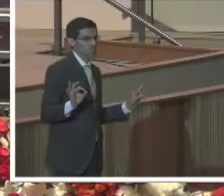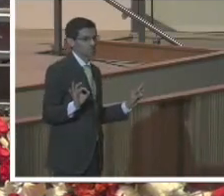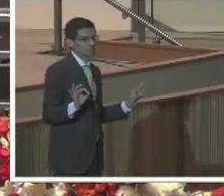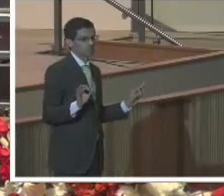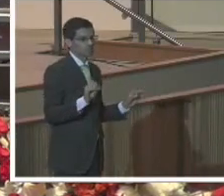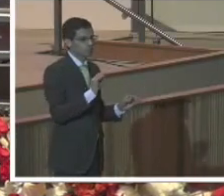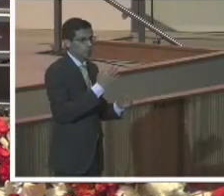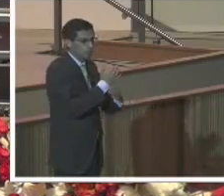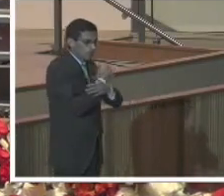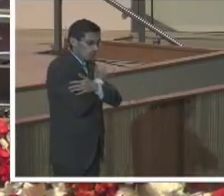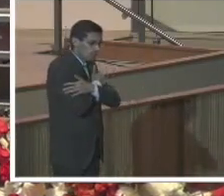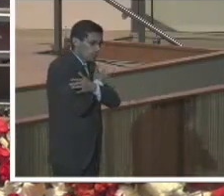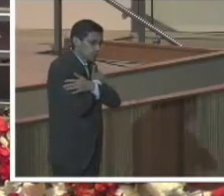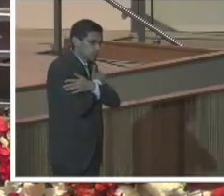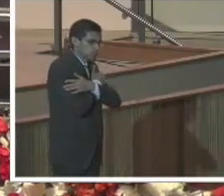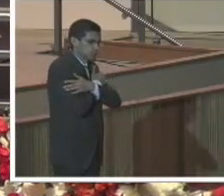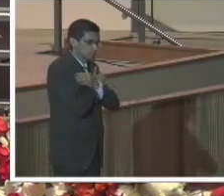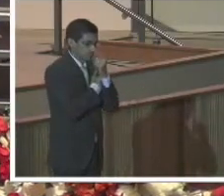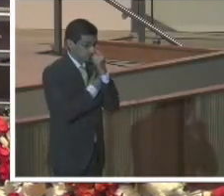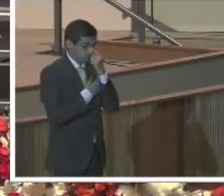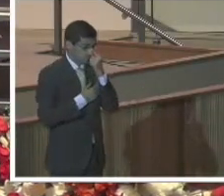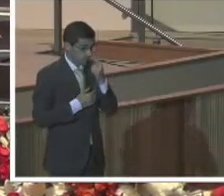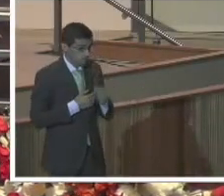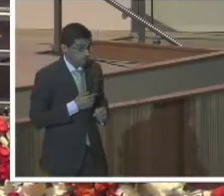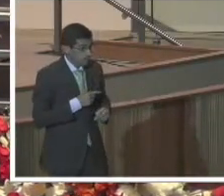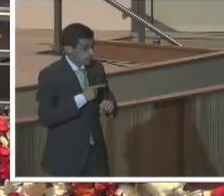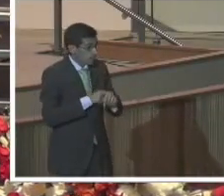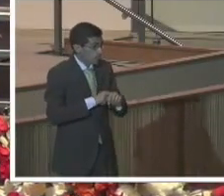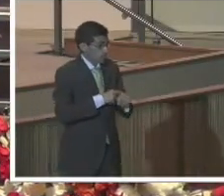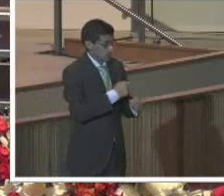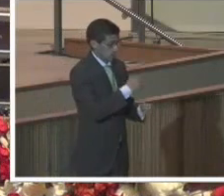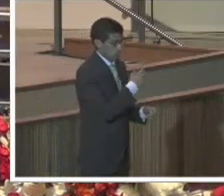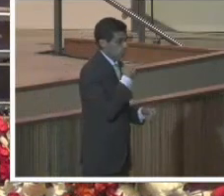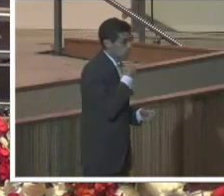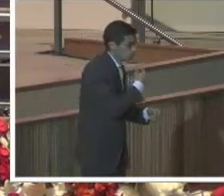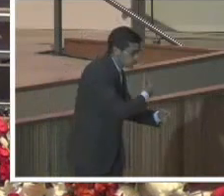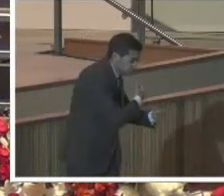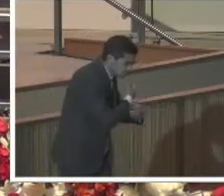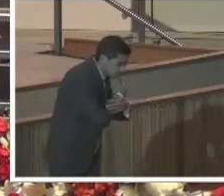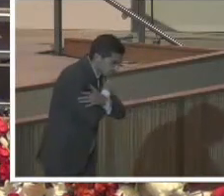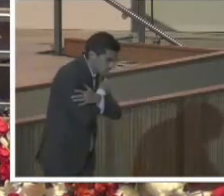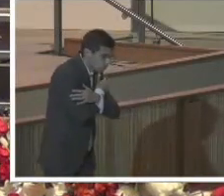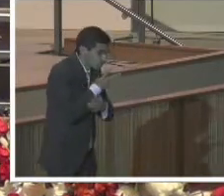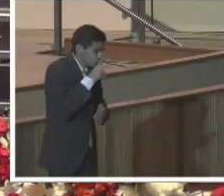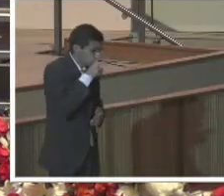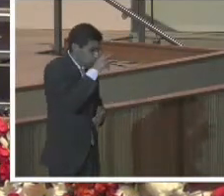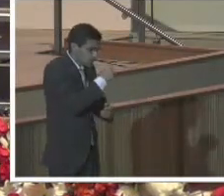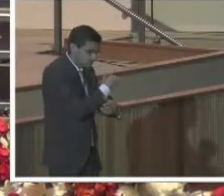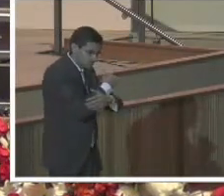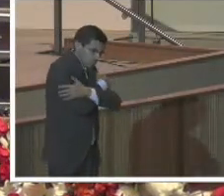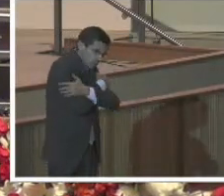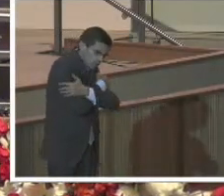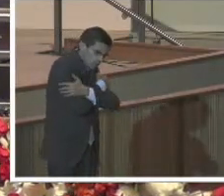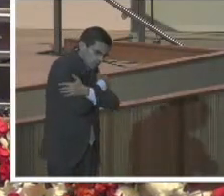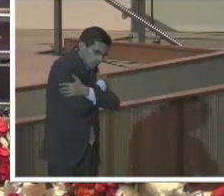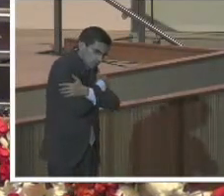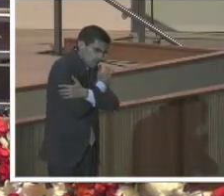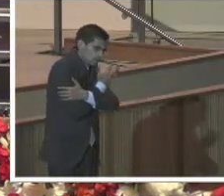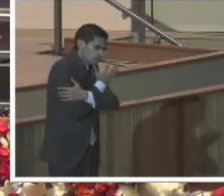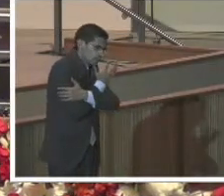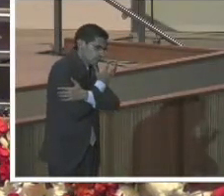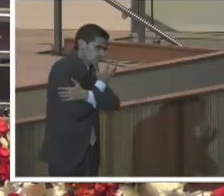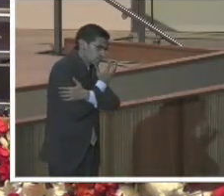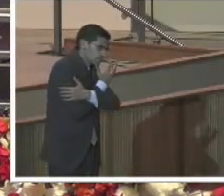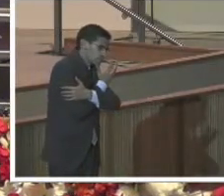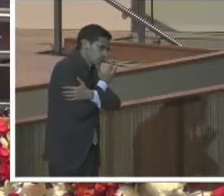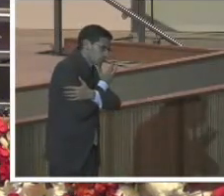Só para me dar um abraço. E quando ele me deu o abraço, ele deu um abraço apertado e demorado. E aí ele terminou de dizer